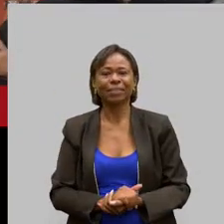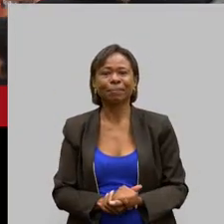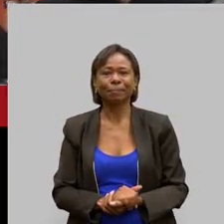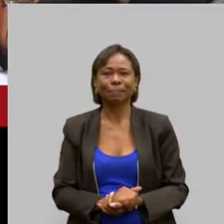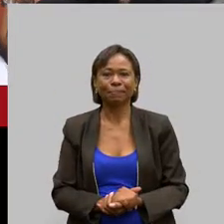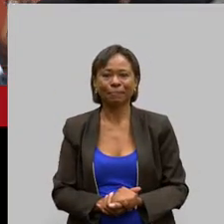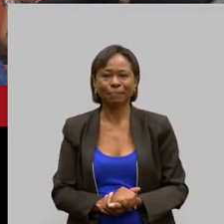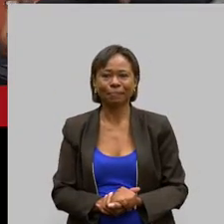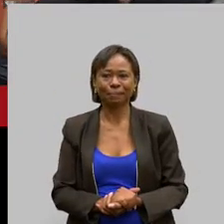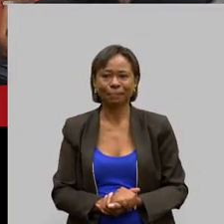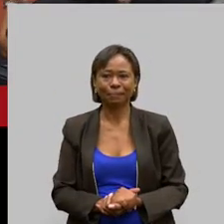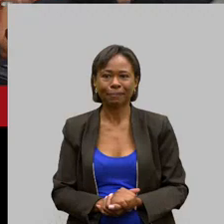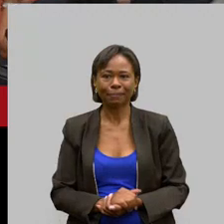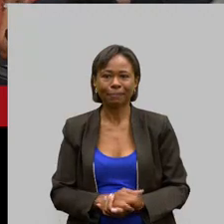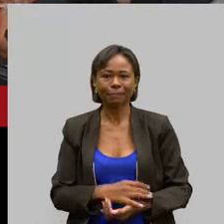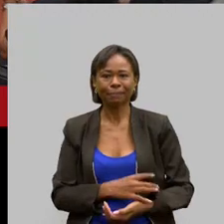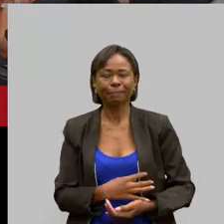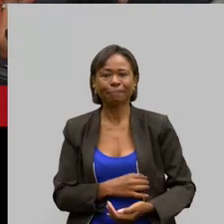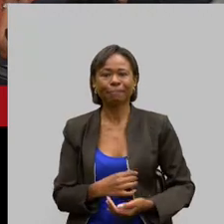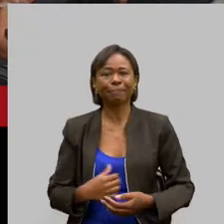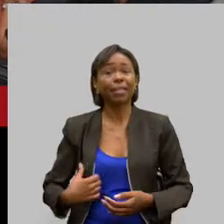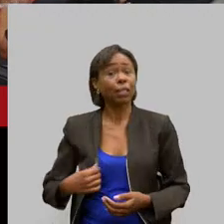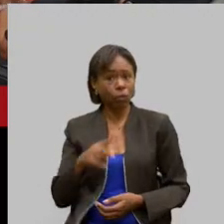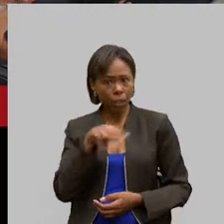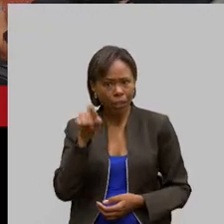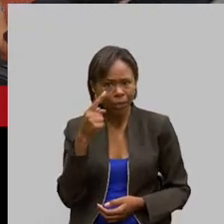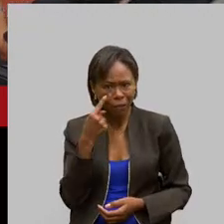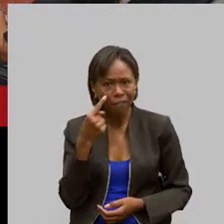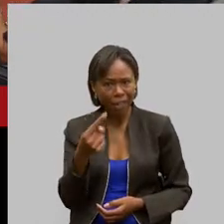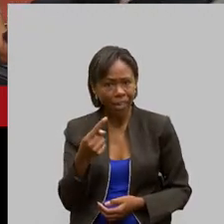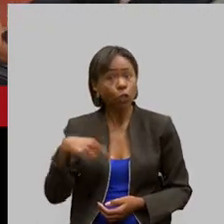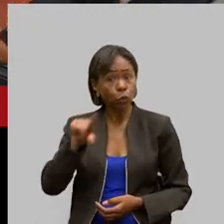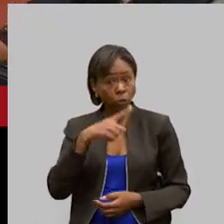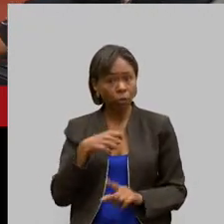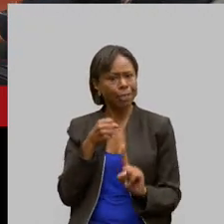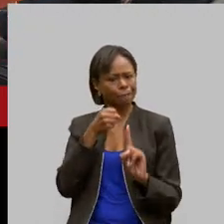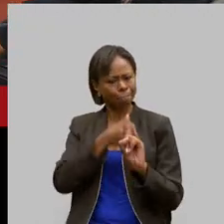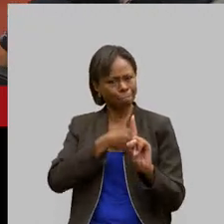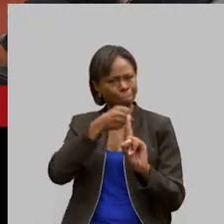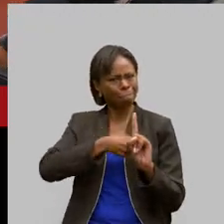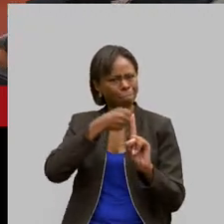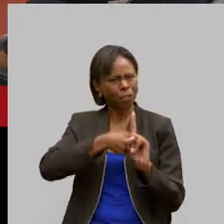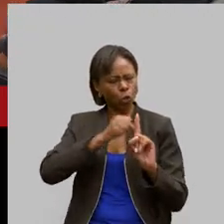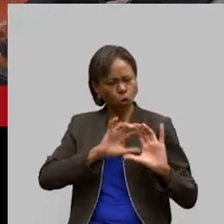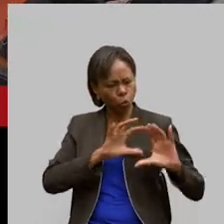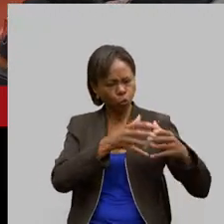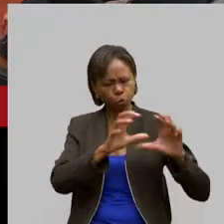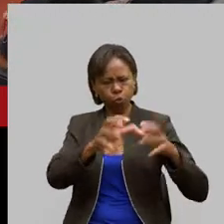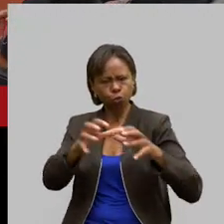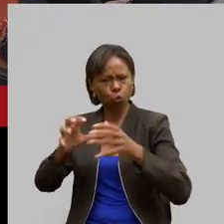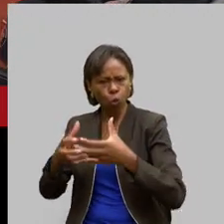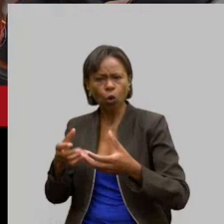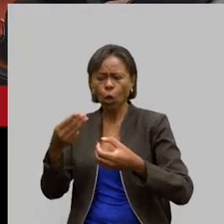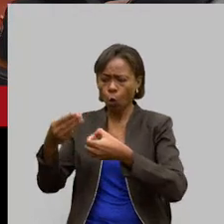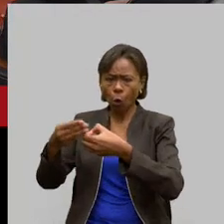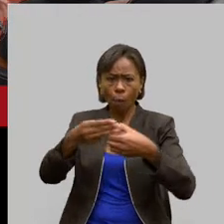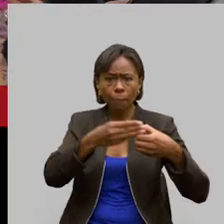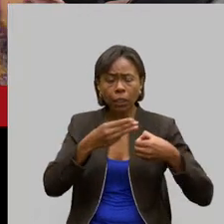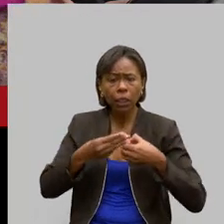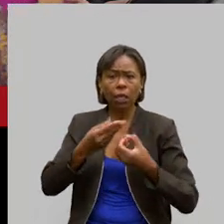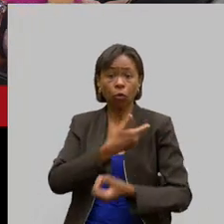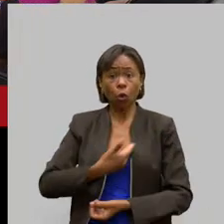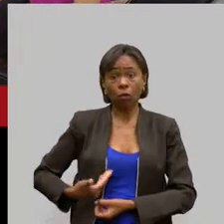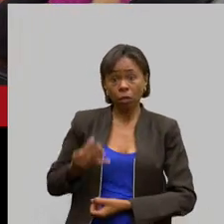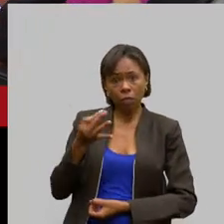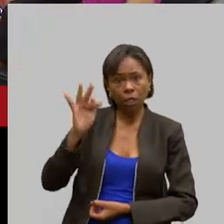todos tá vendo né gente nós estamos na luta em várias frentes né com os municípios com o governo federal aqui